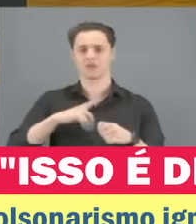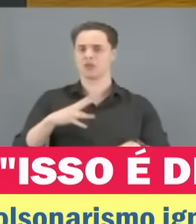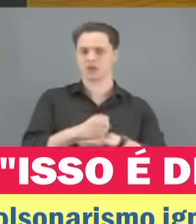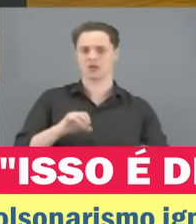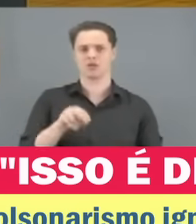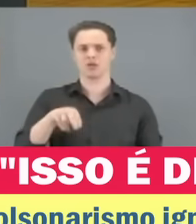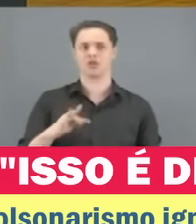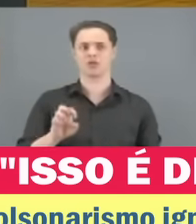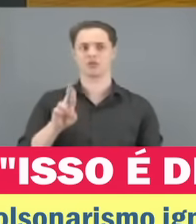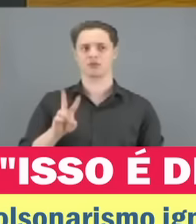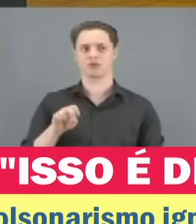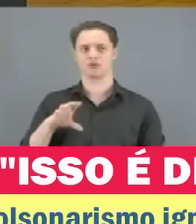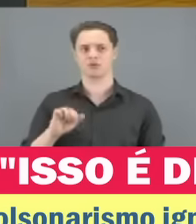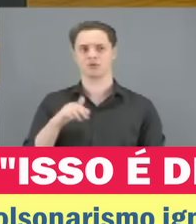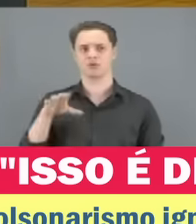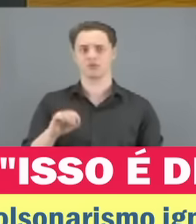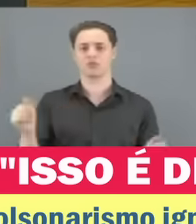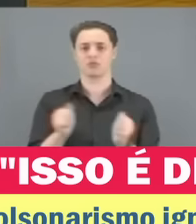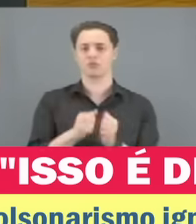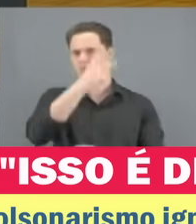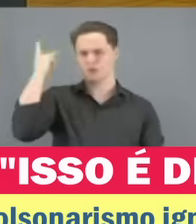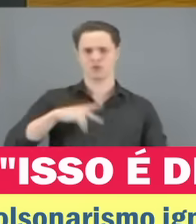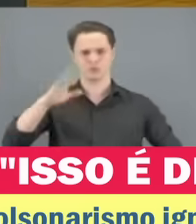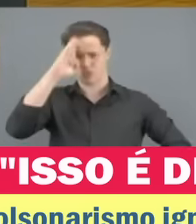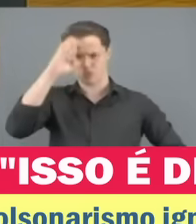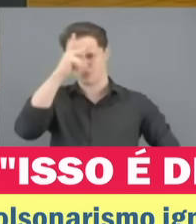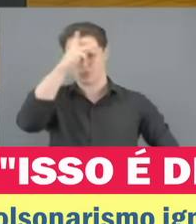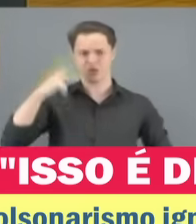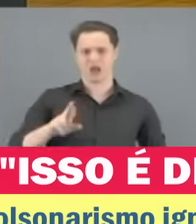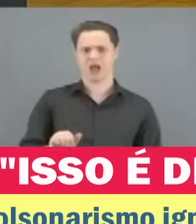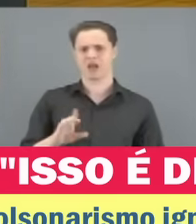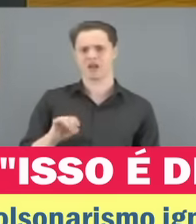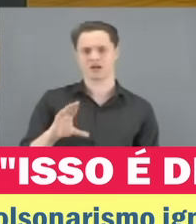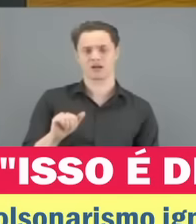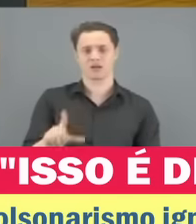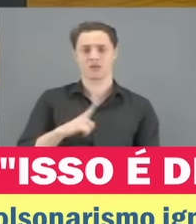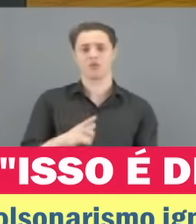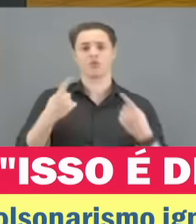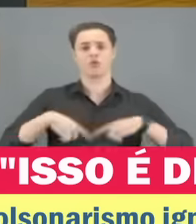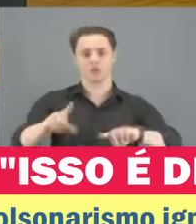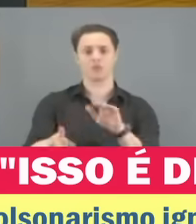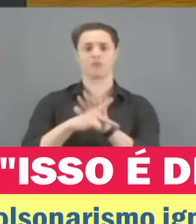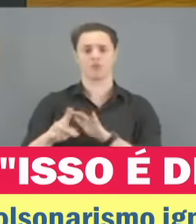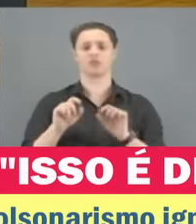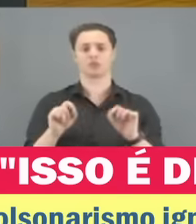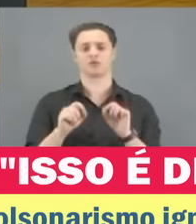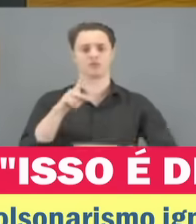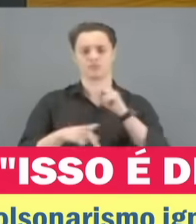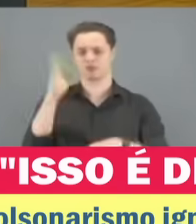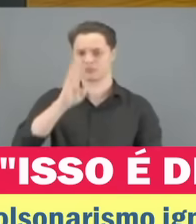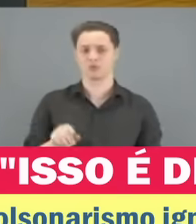intervenção em conjunto com atitudes de bolsonaristas radicais que levasse à quebra do sistema democrático brasileiro. Então foi exatamente isso que